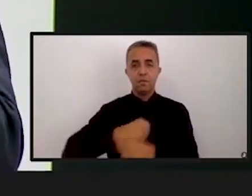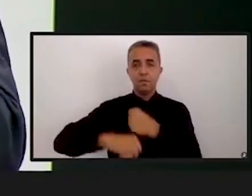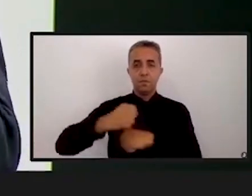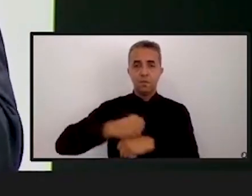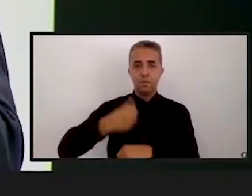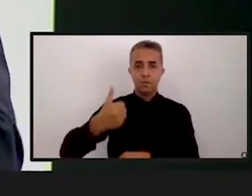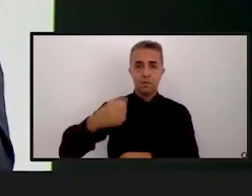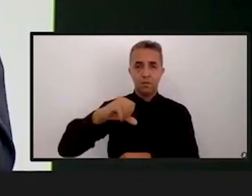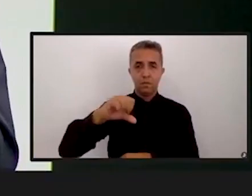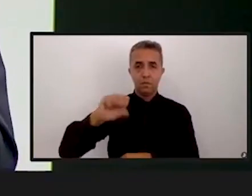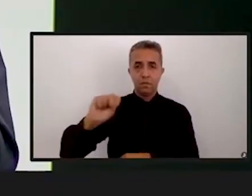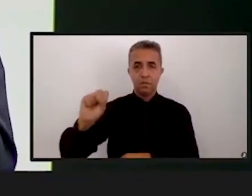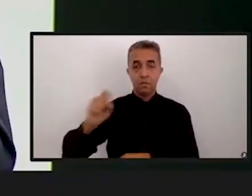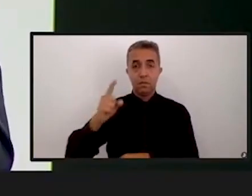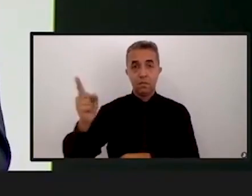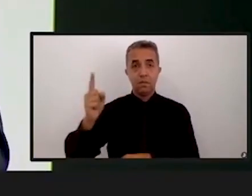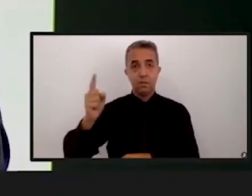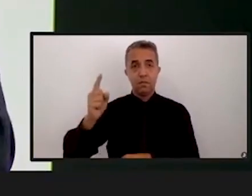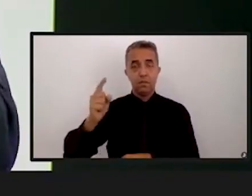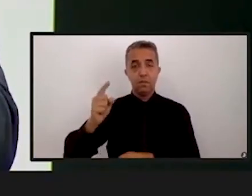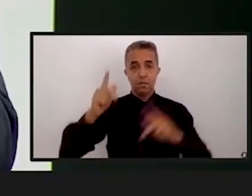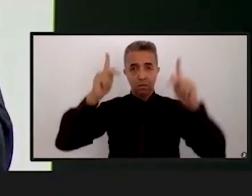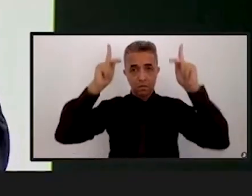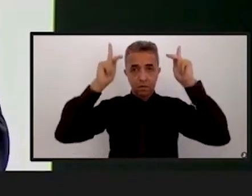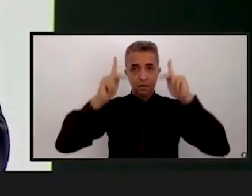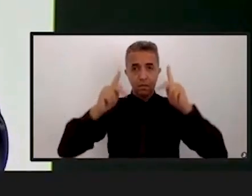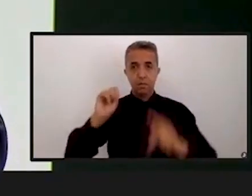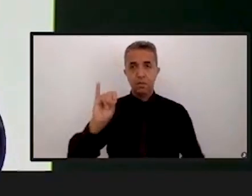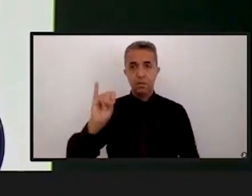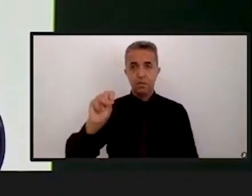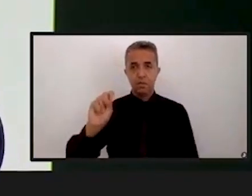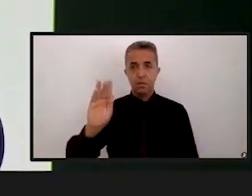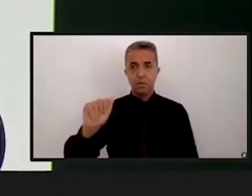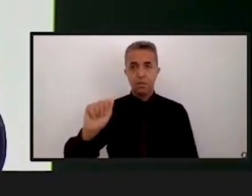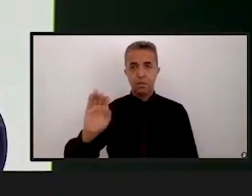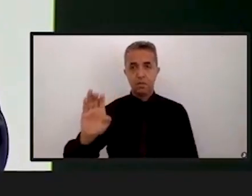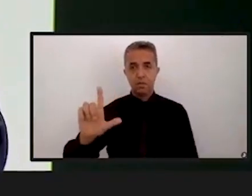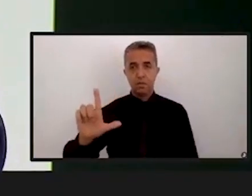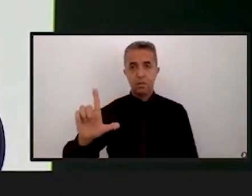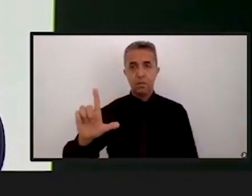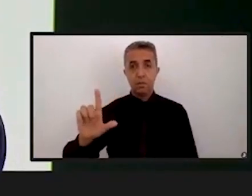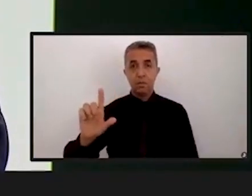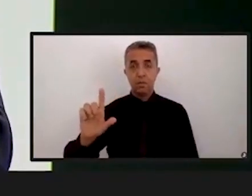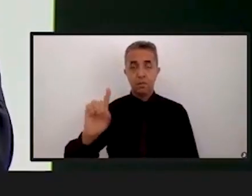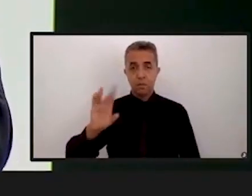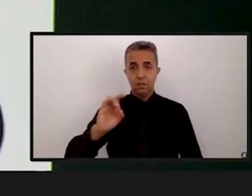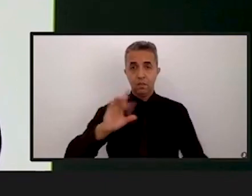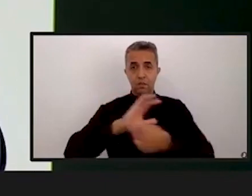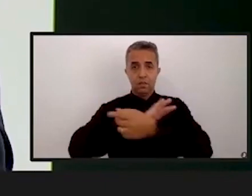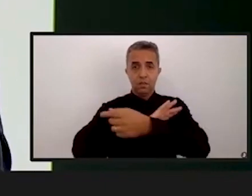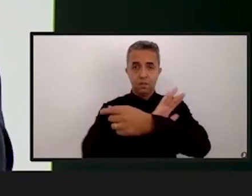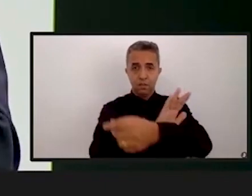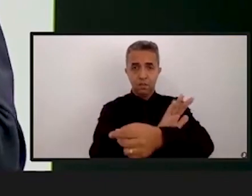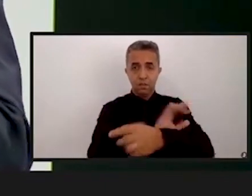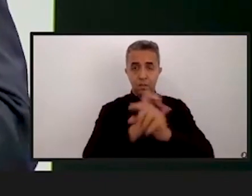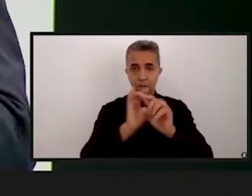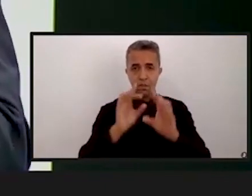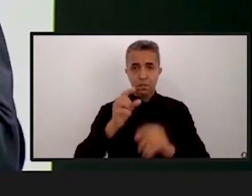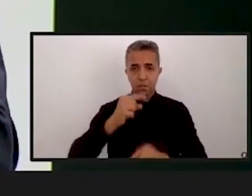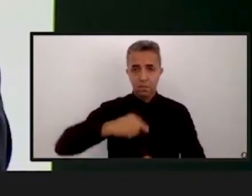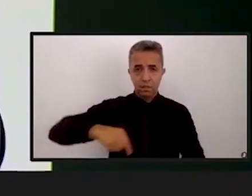mas o racismo e o preconceito não é só contra nós negros ele é manifestas